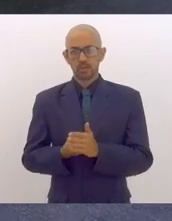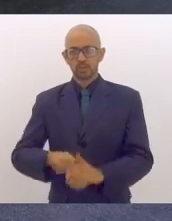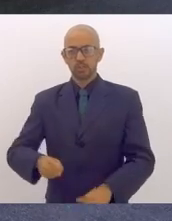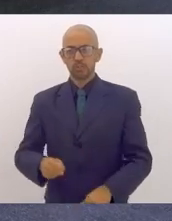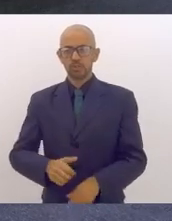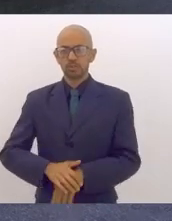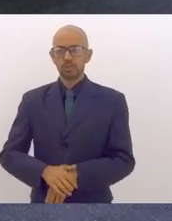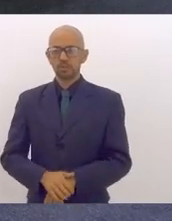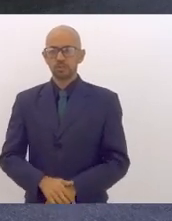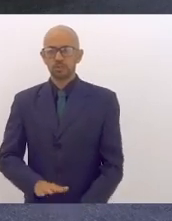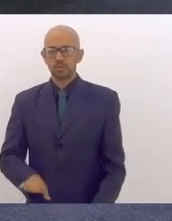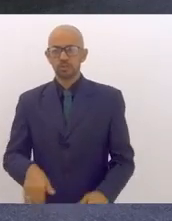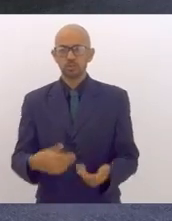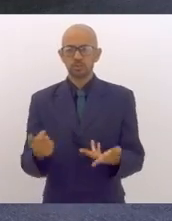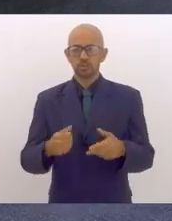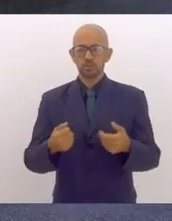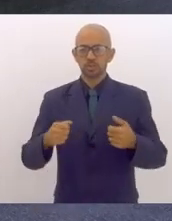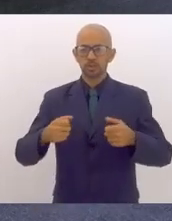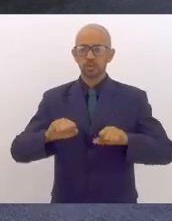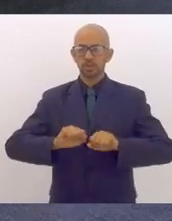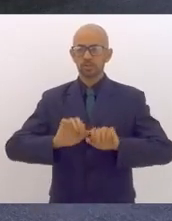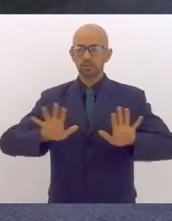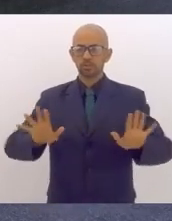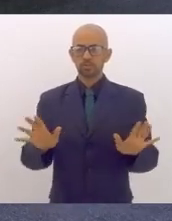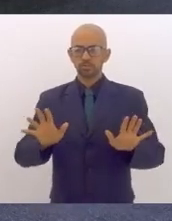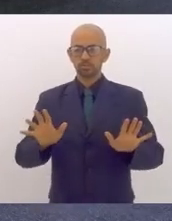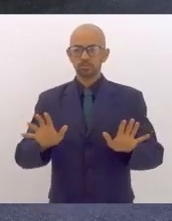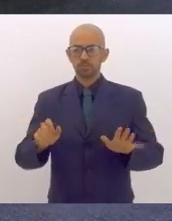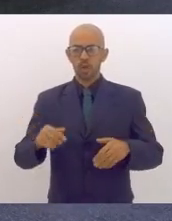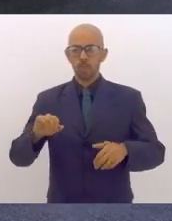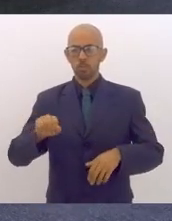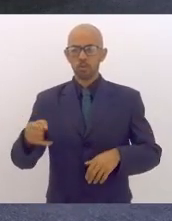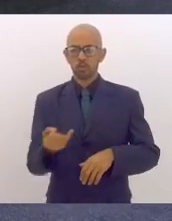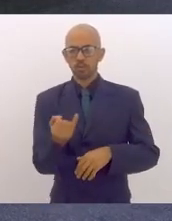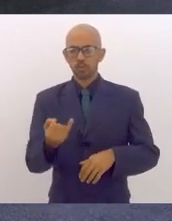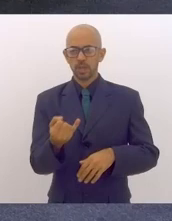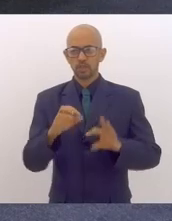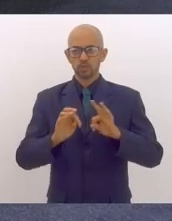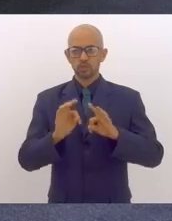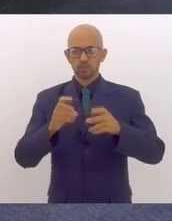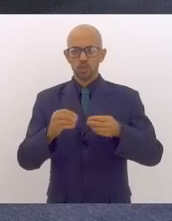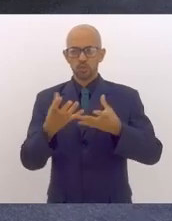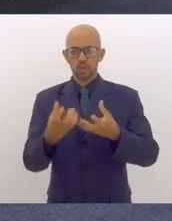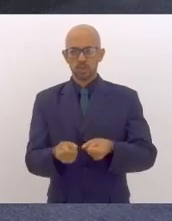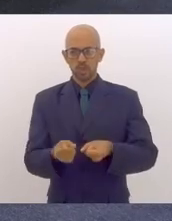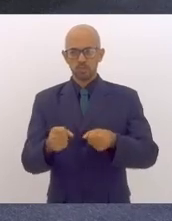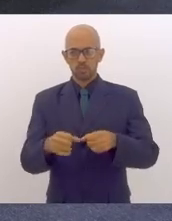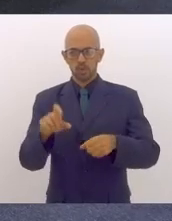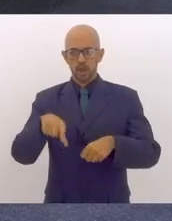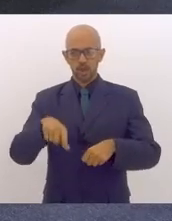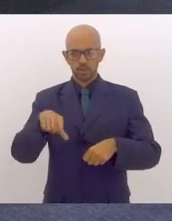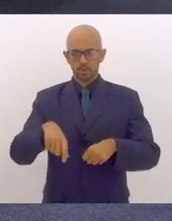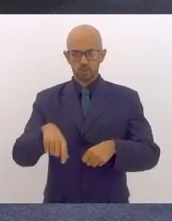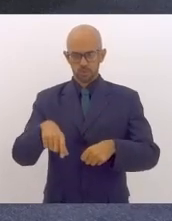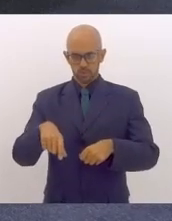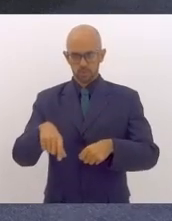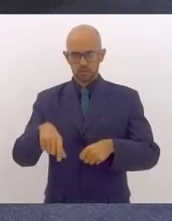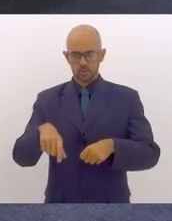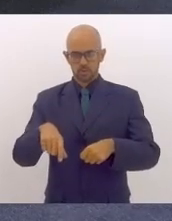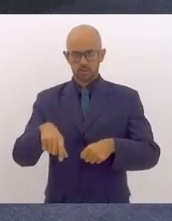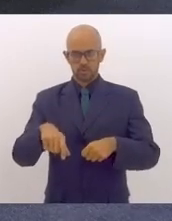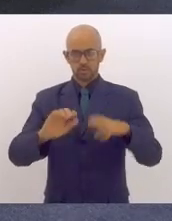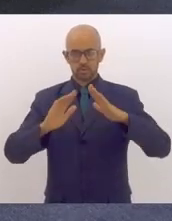mais transparência, que garante a oportunidade daqueles e daquelas que recebem cartões na sua